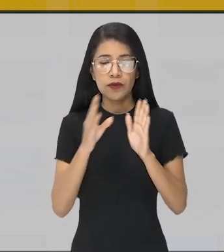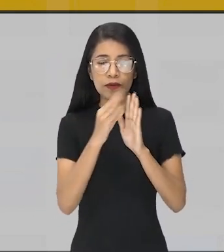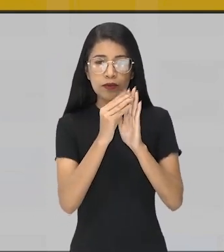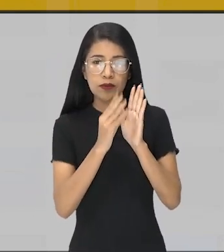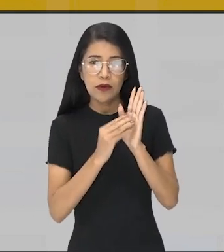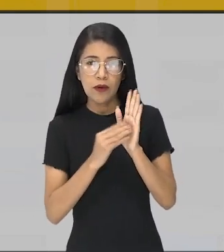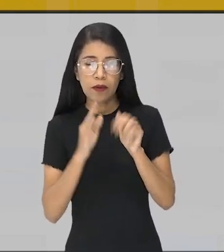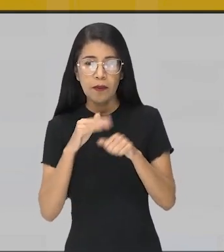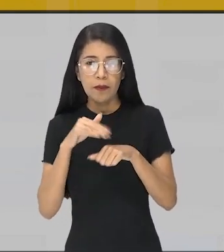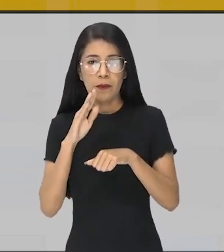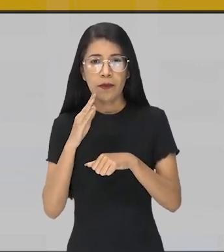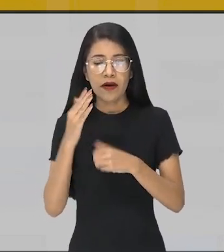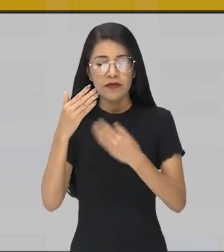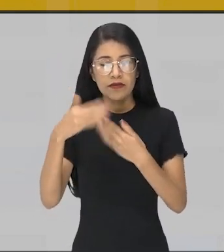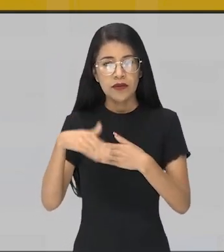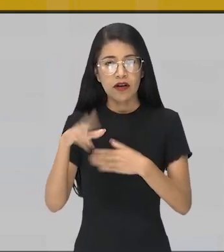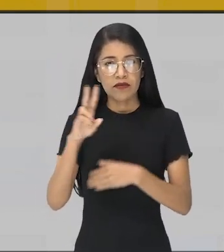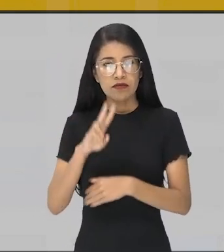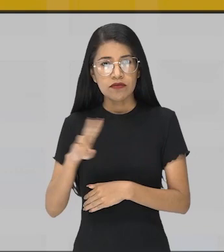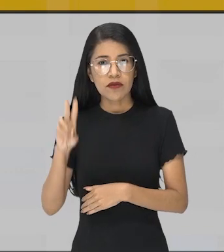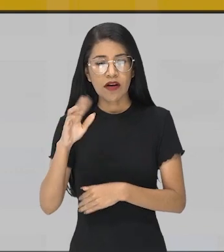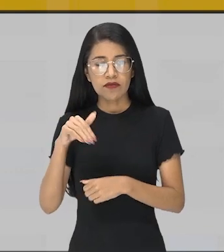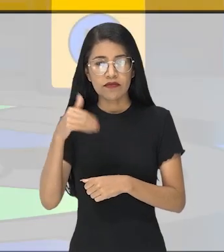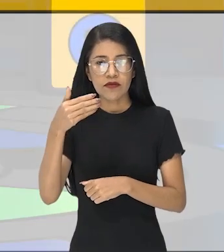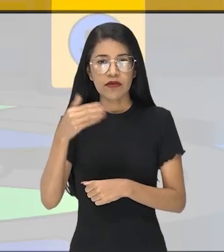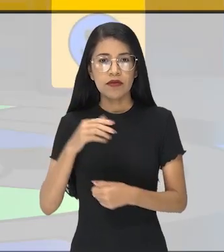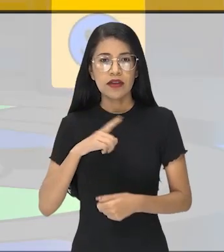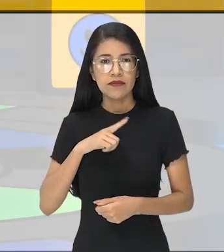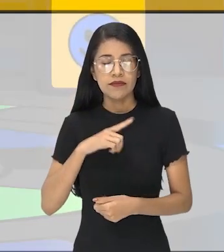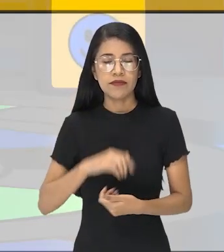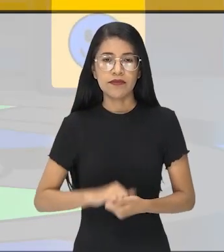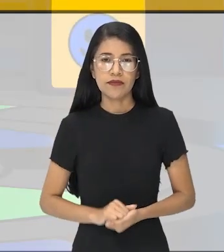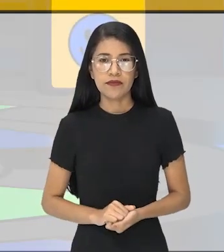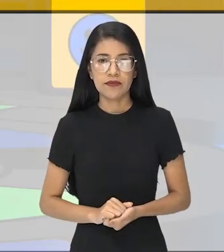que mais caem nas avaliações externas de vocês.